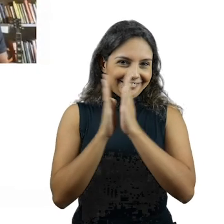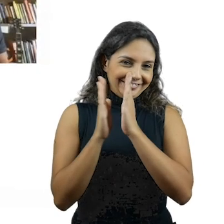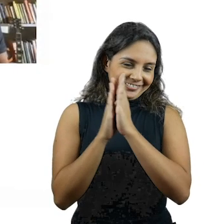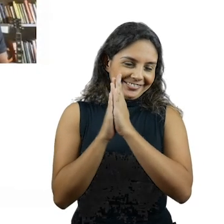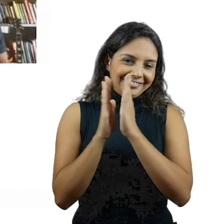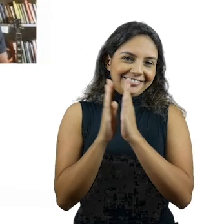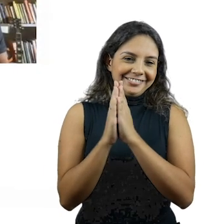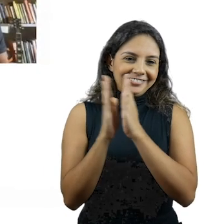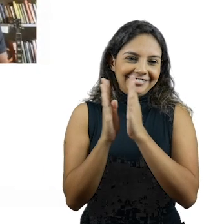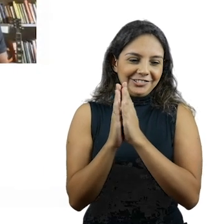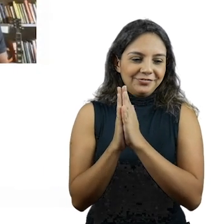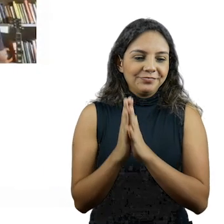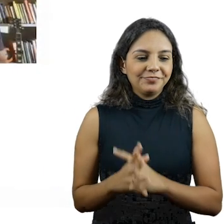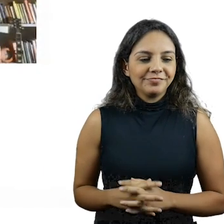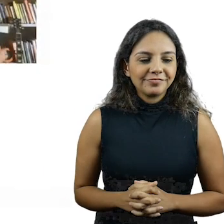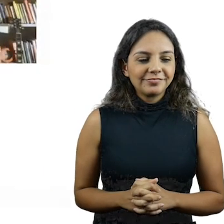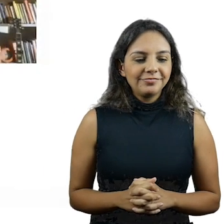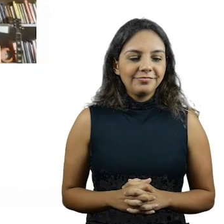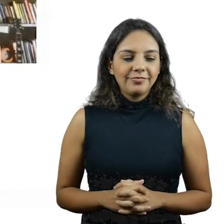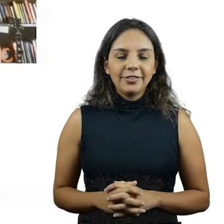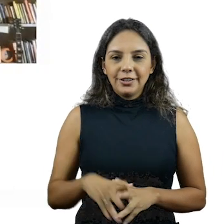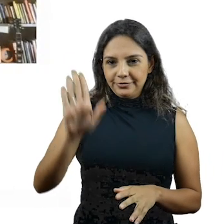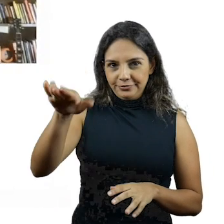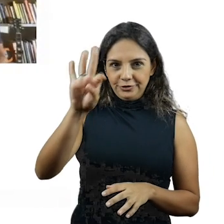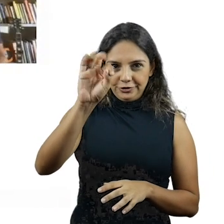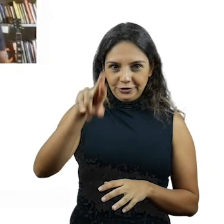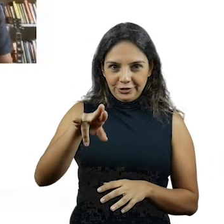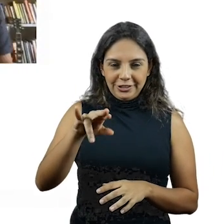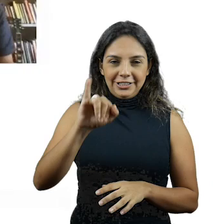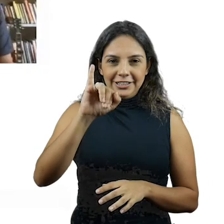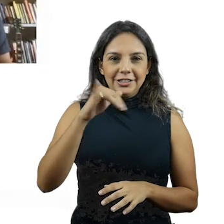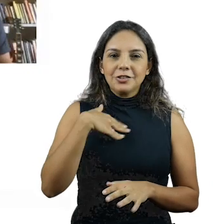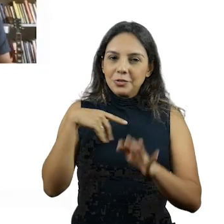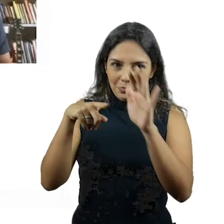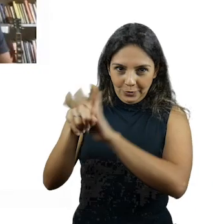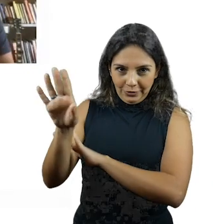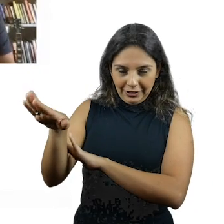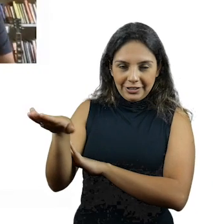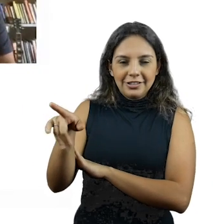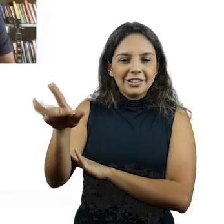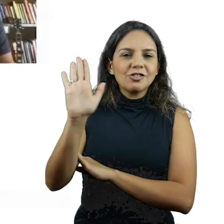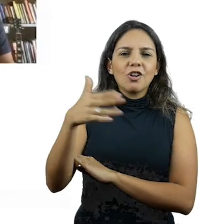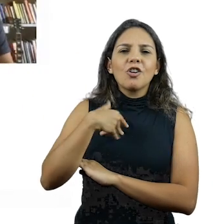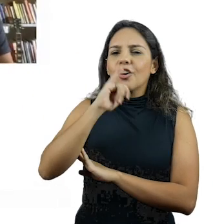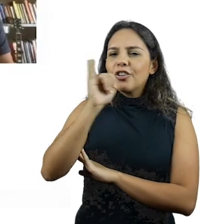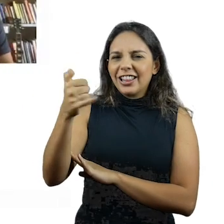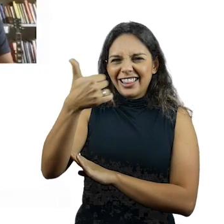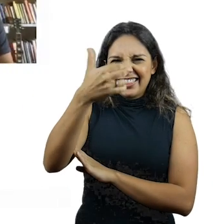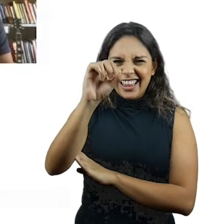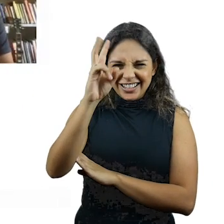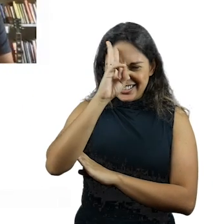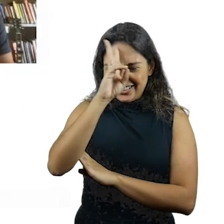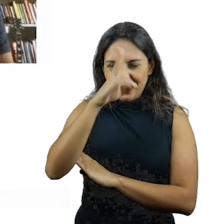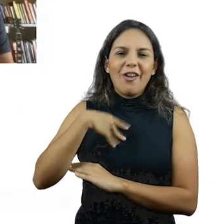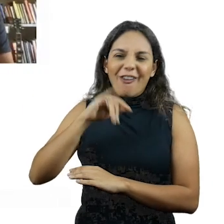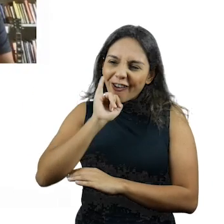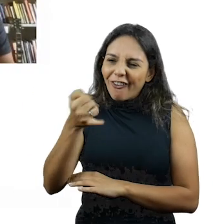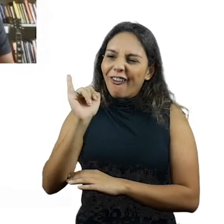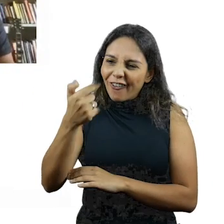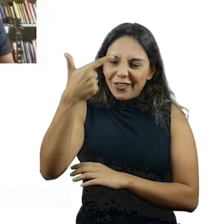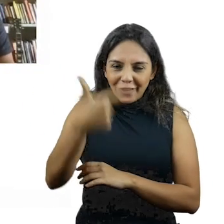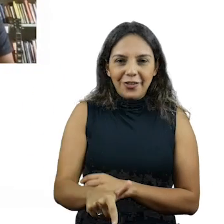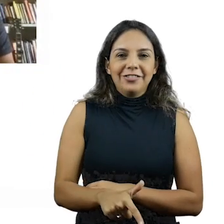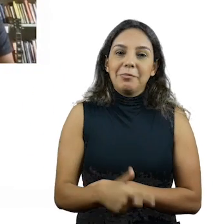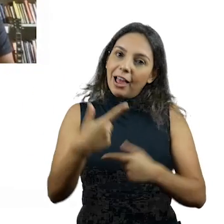Uhul! Ô, Tony, eu já sei, não sei se eu te contei um caso, eu acho que já te contei umas 10 vezes, mas aqui como tá na live eu vou